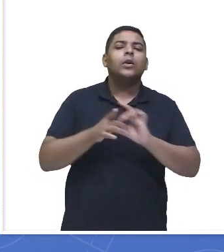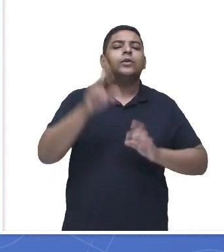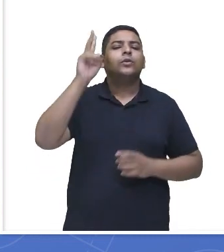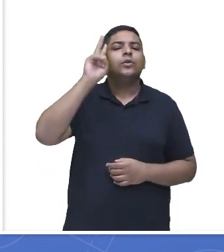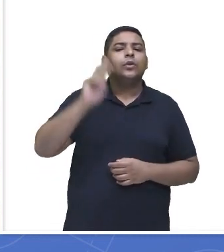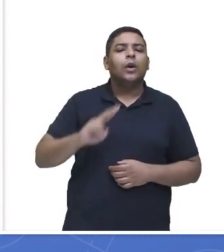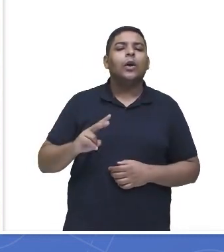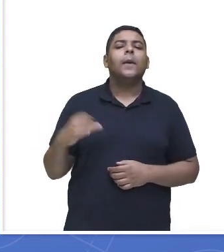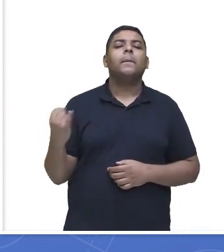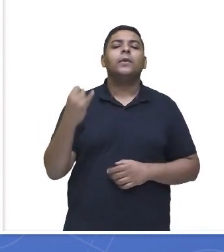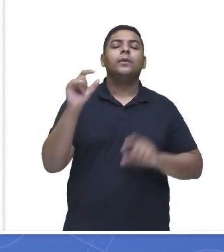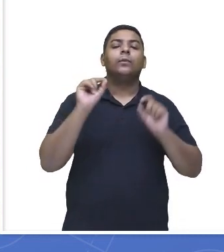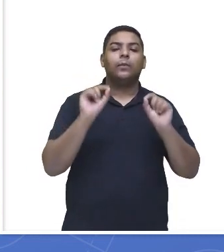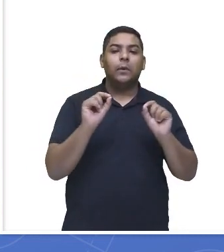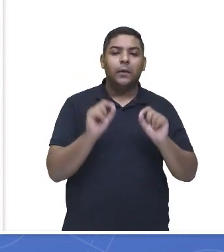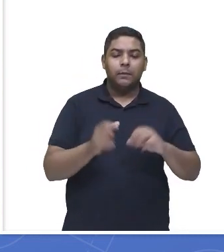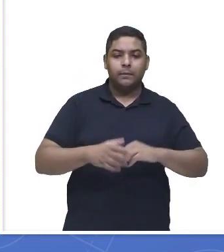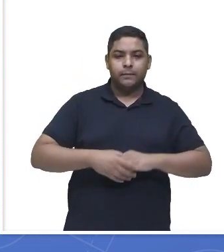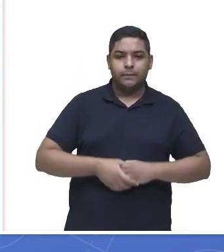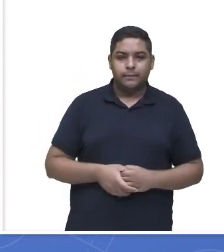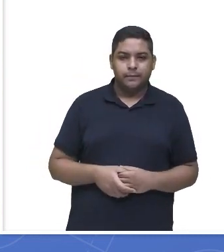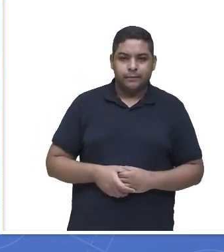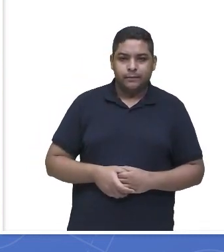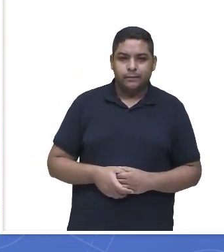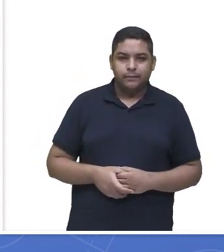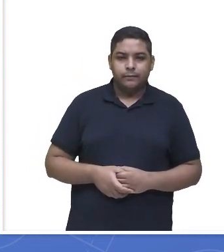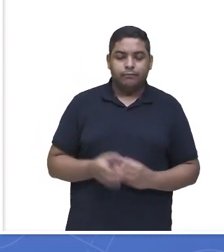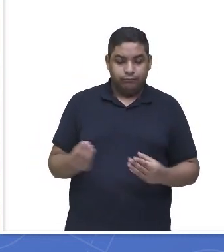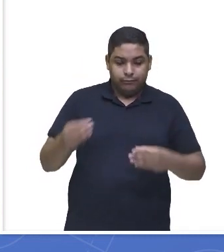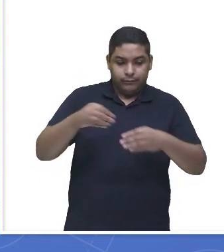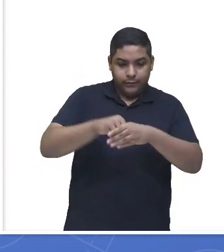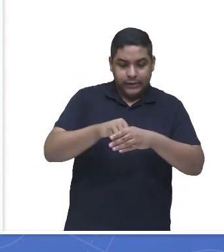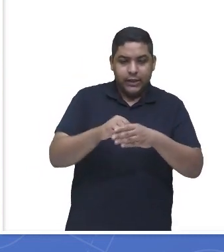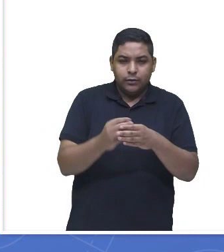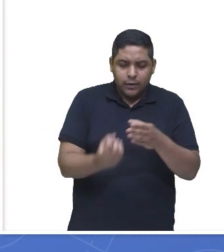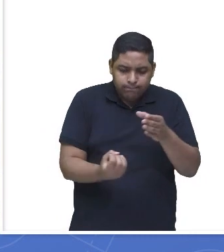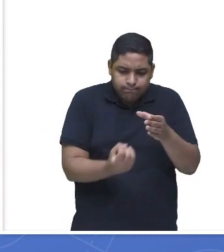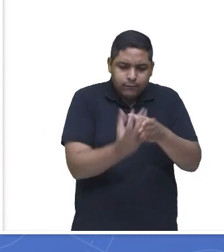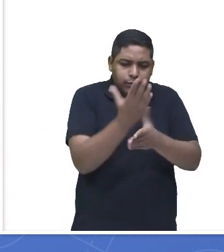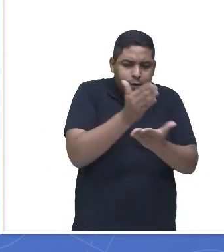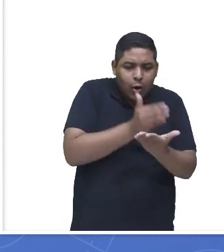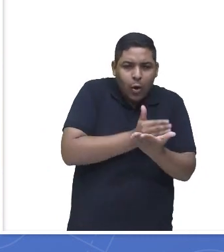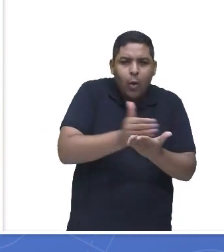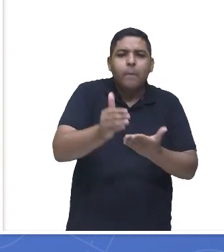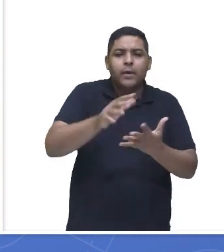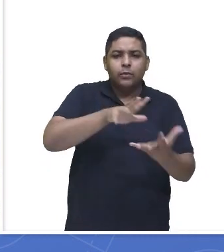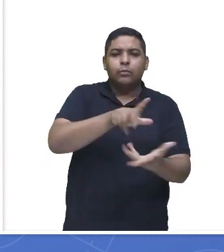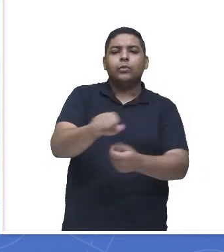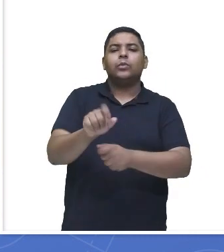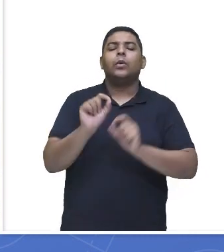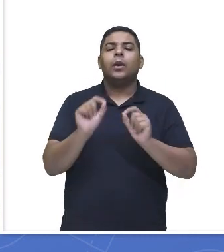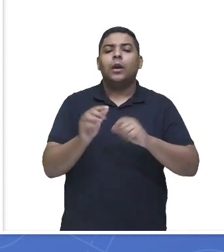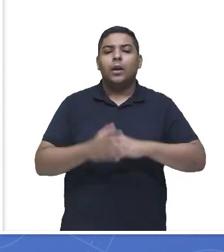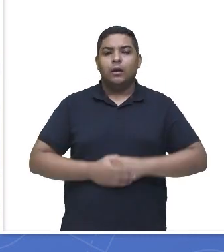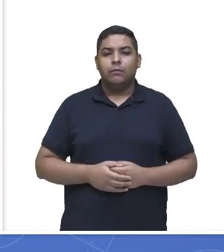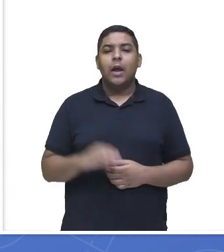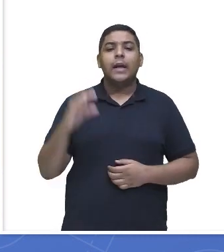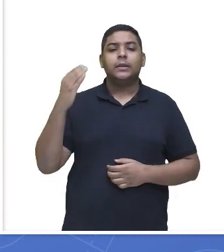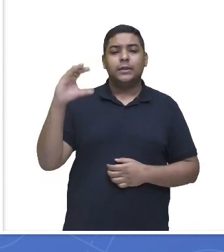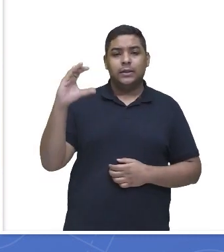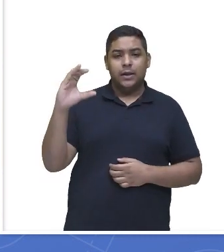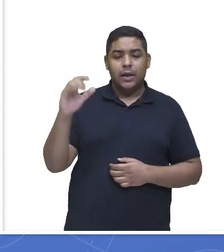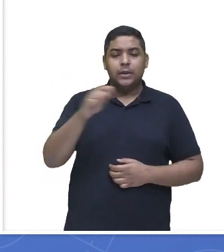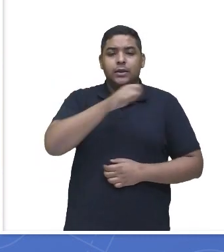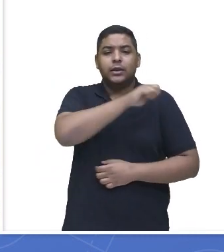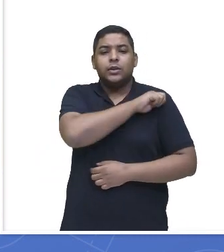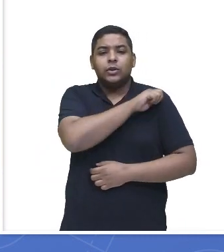importante nesse momento aí, dentro dessa descoberta do Novo Mundo, foi o seguinte: a ciência antiga